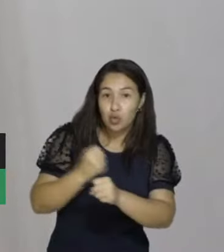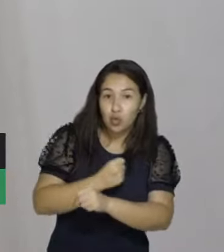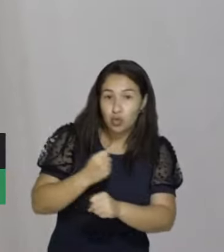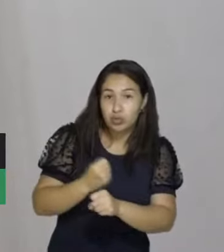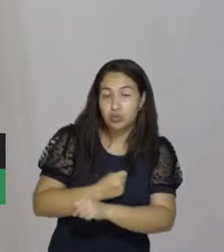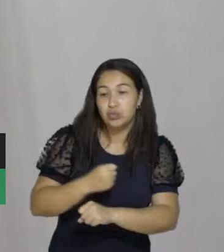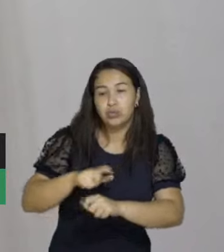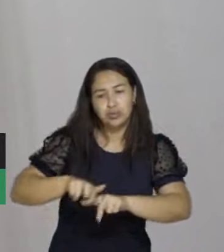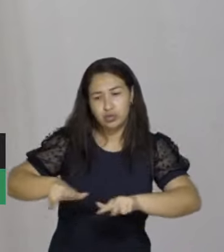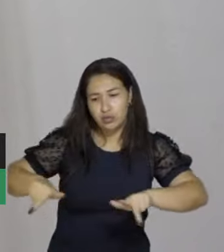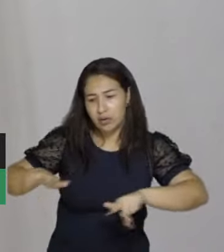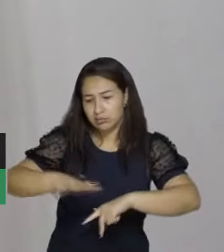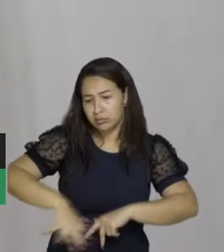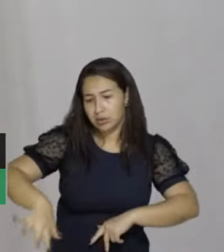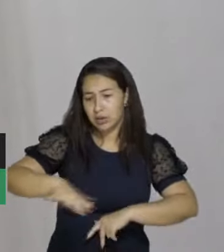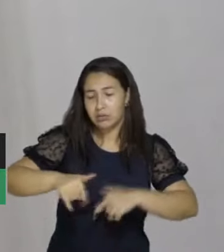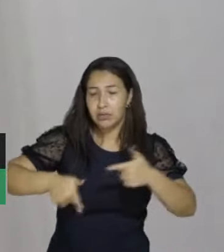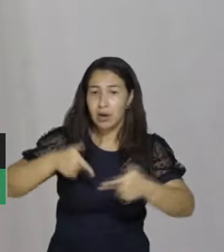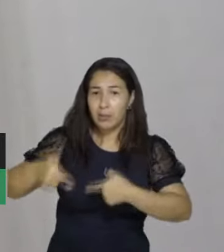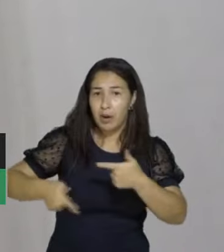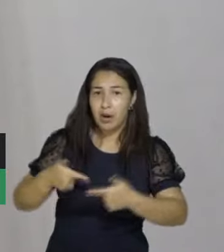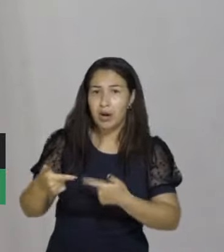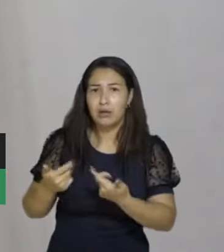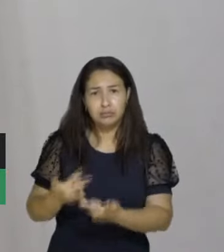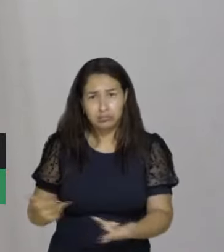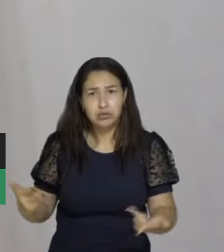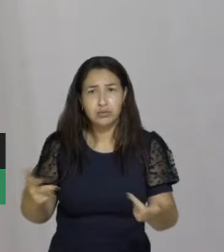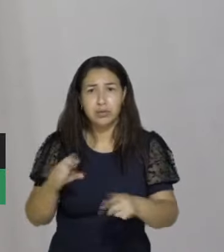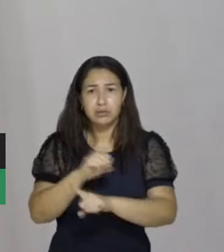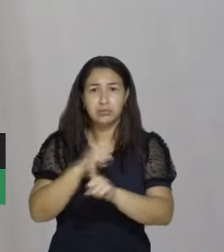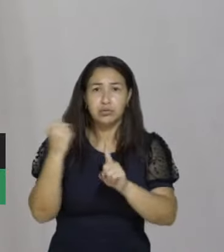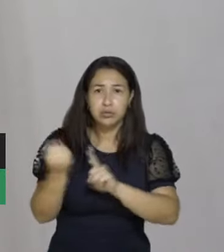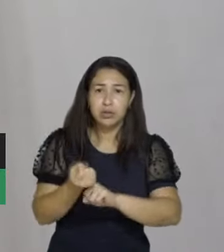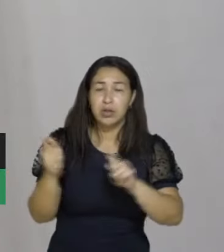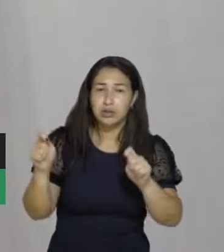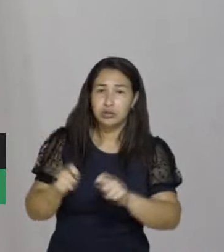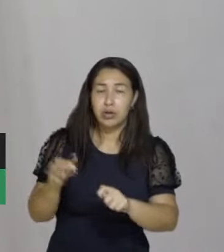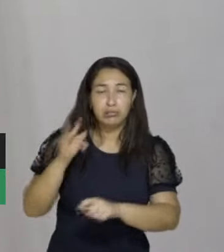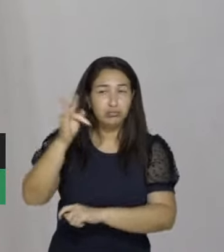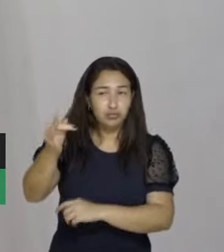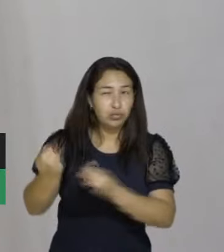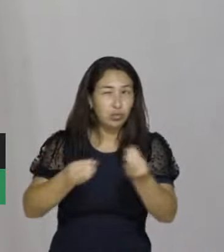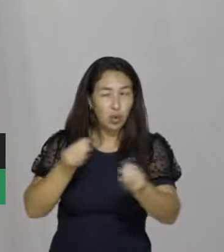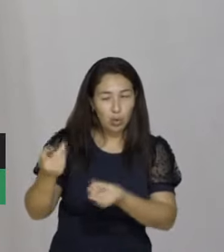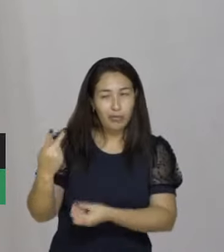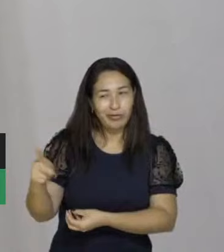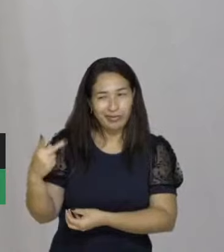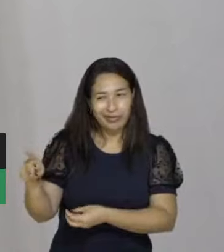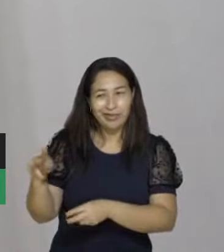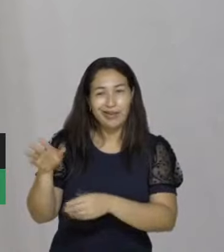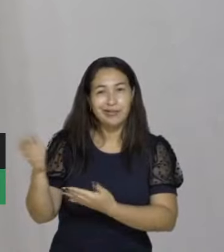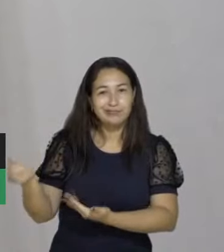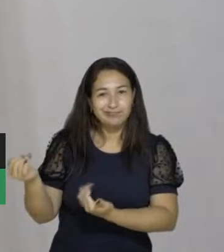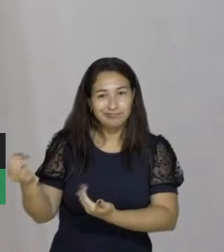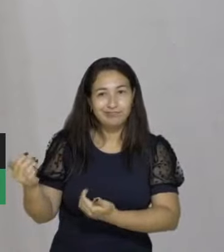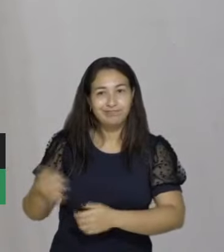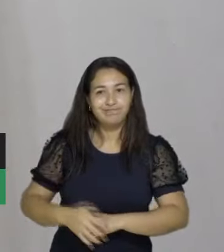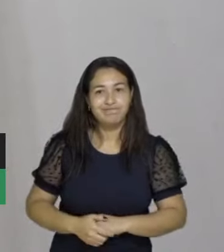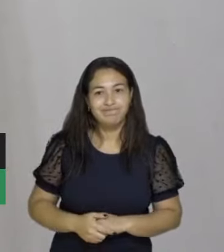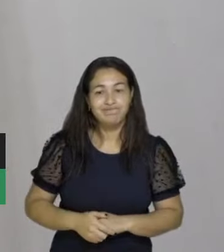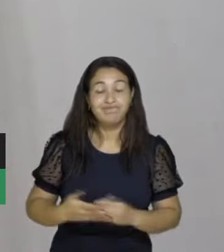o mercado de trabalho tão construindo a perspectiva de uma sociedade futura então quero pedir o apoio dos Senhores deputados para que